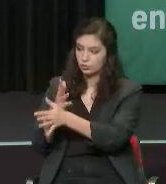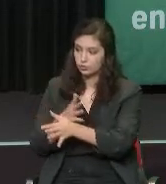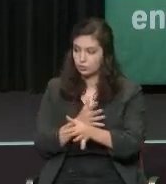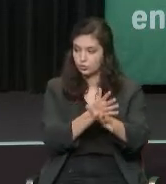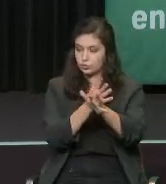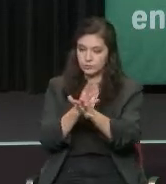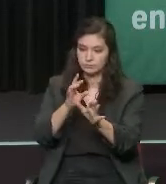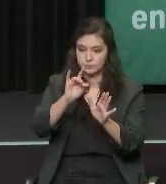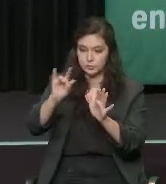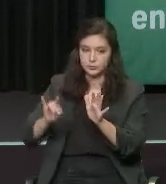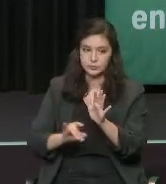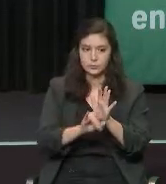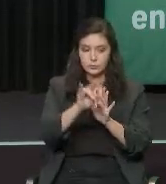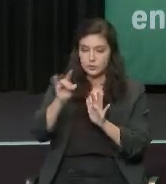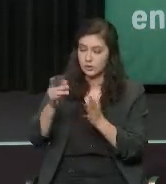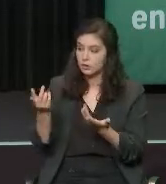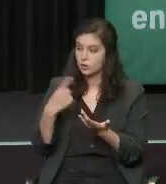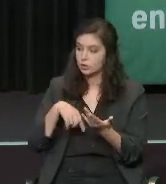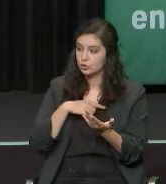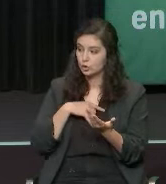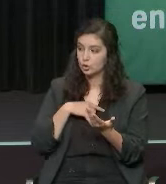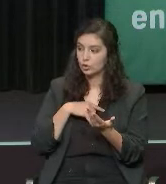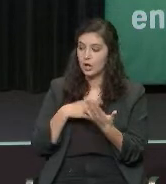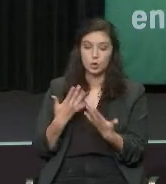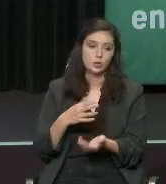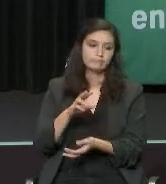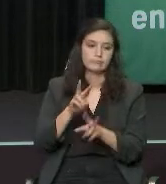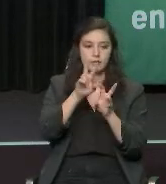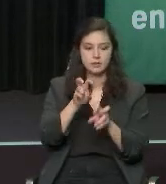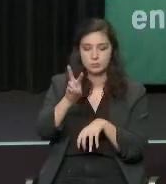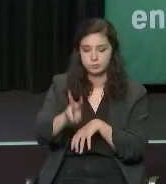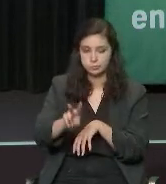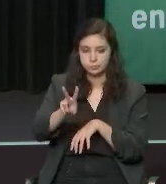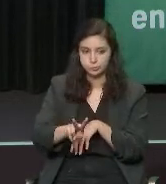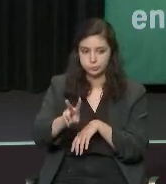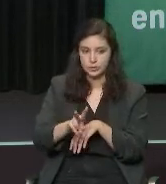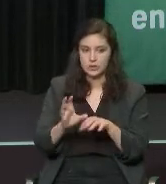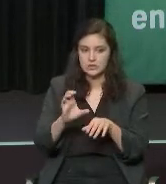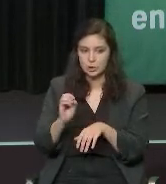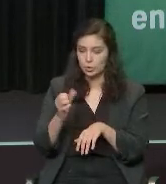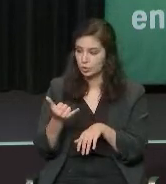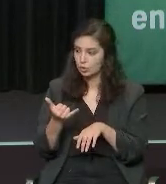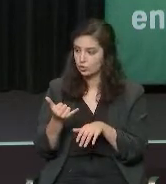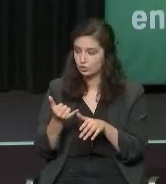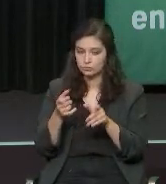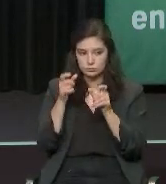fogos florestais em todo o mundo. E agora vamos falar sobre mapping de carbono.